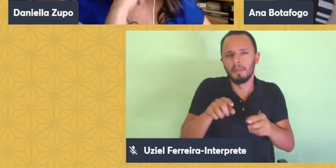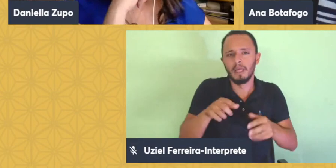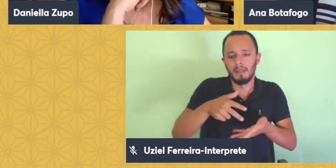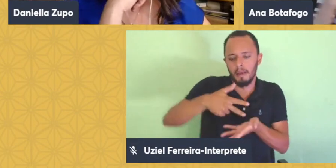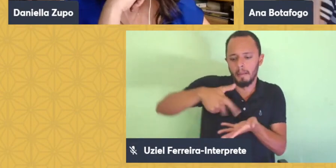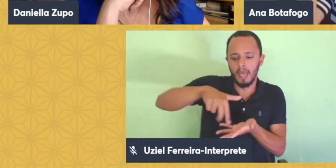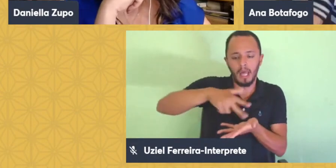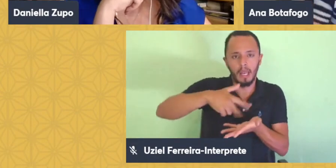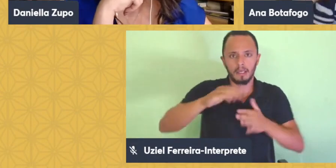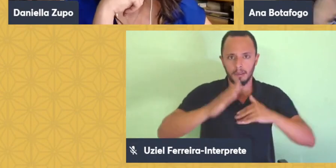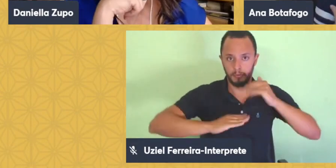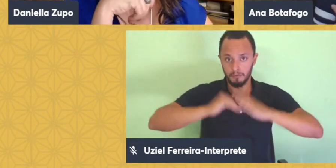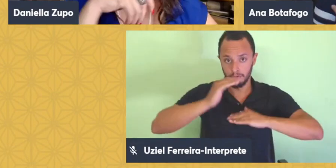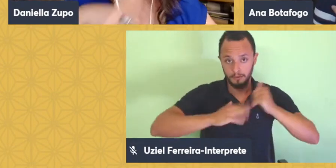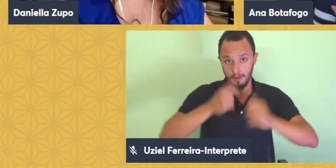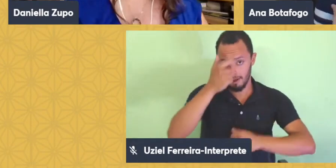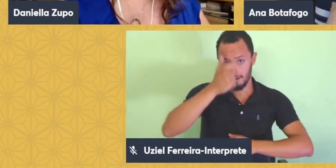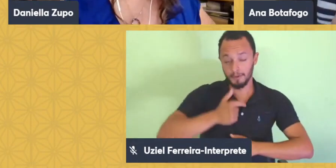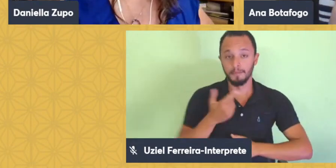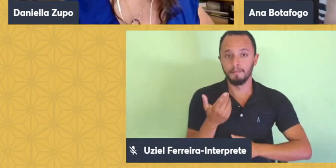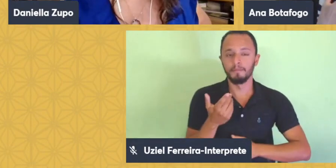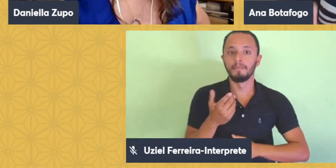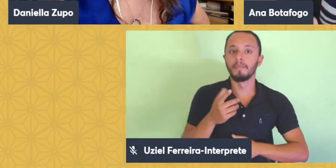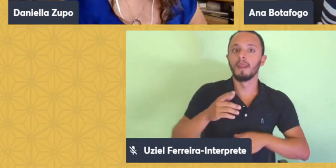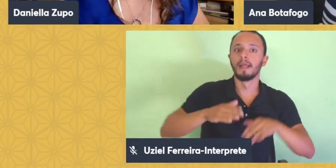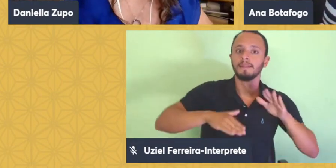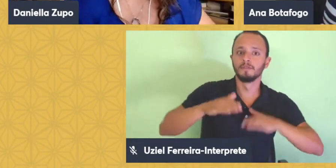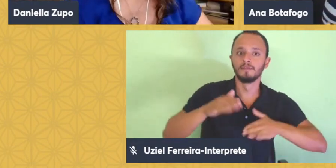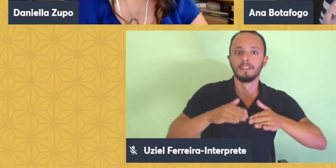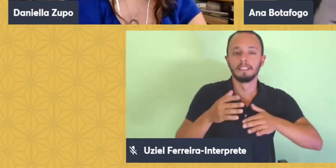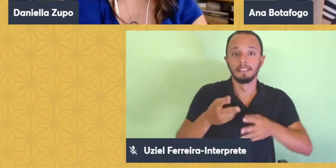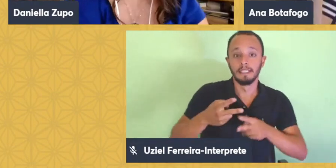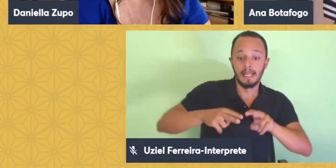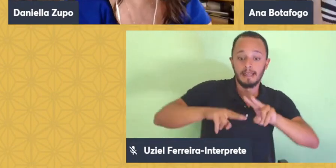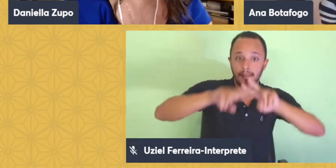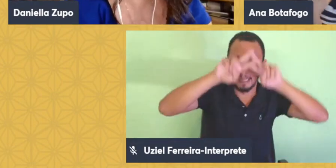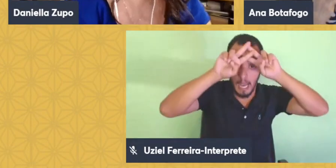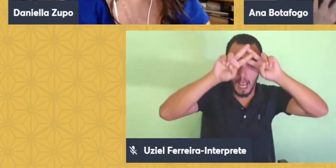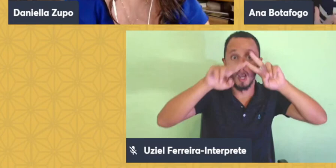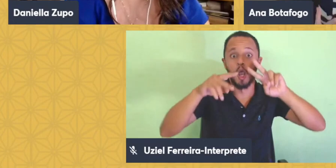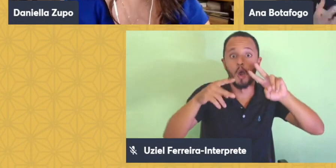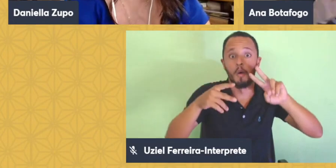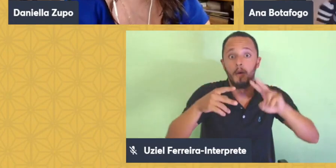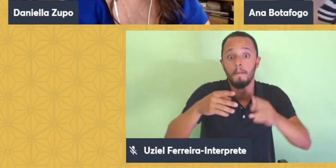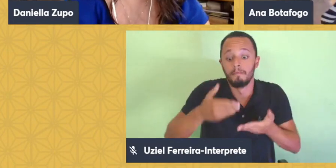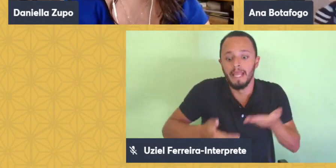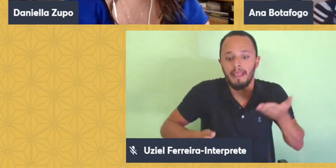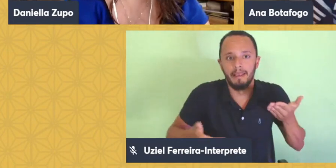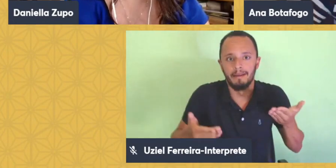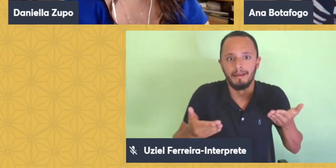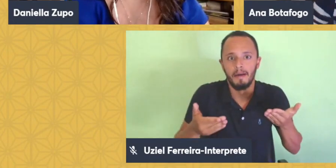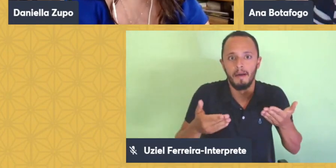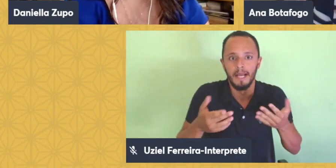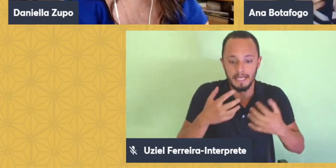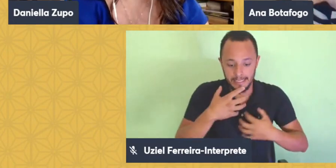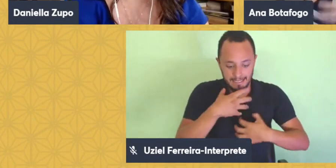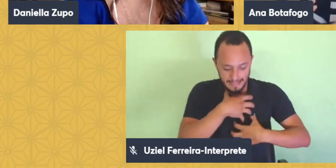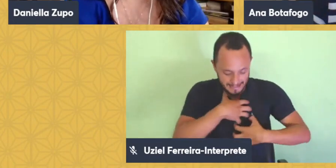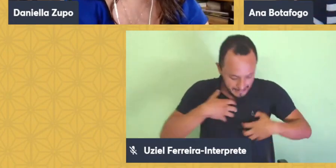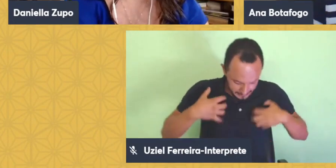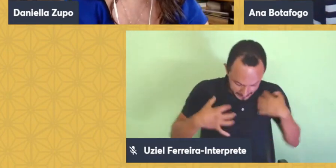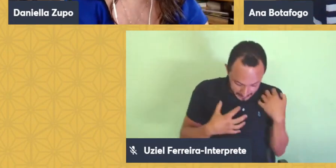pernas tinha é referências no meu corpo as marcas o